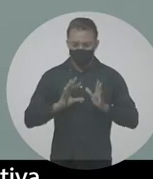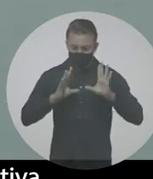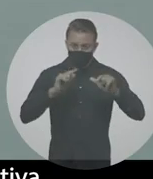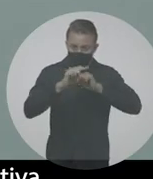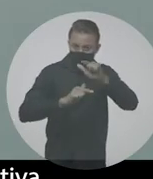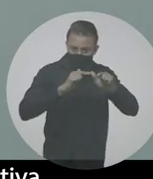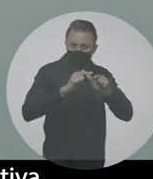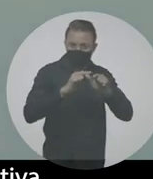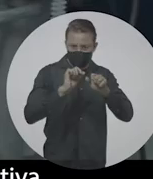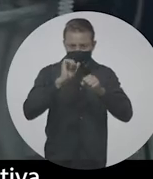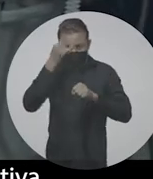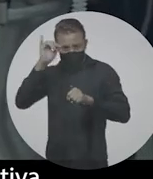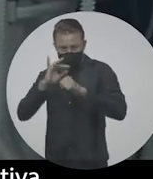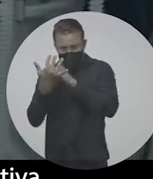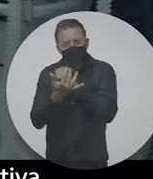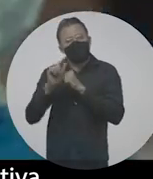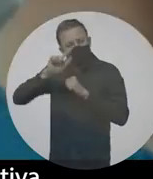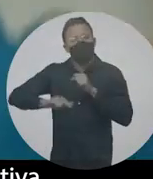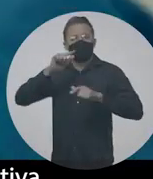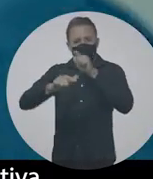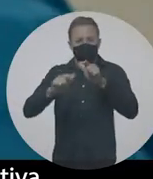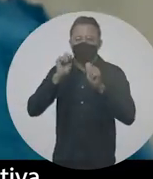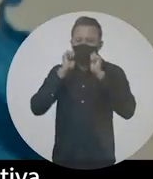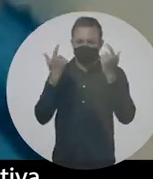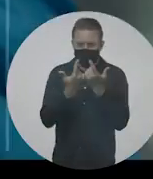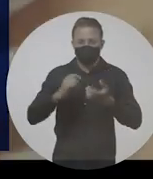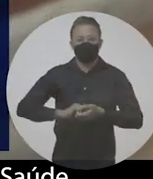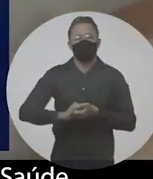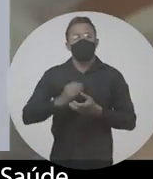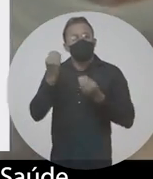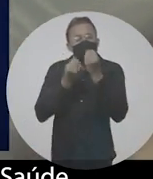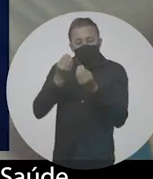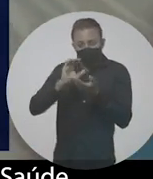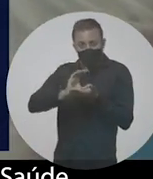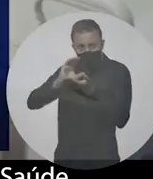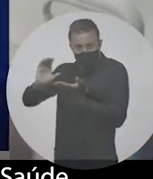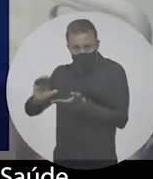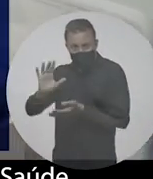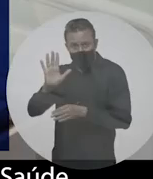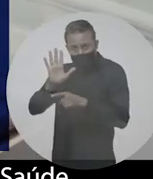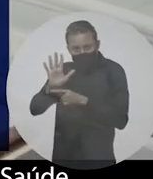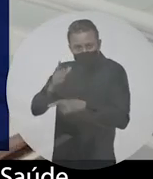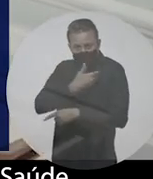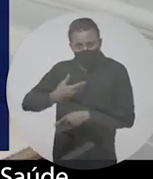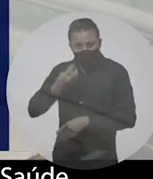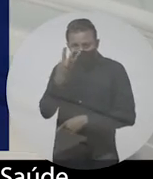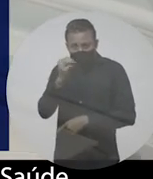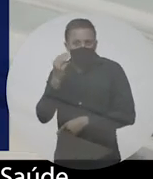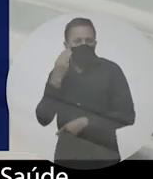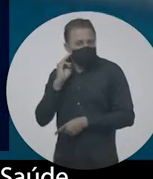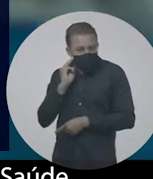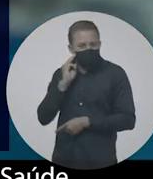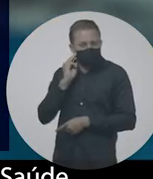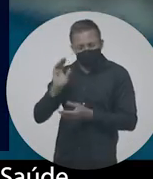Ações de combate ao coronavírus fazem parte do trabalho da Assembleia Legislativa. Como destinar ao governo do Estado 30 milhões de reais